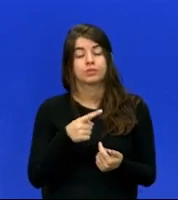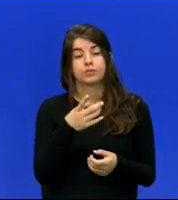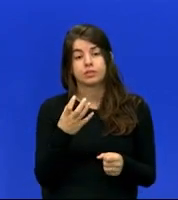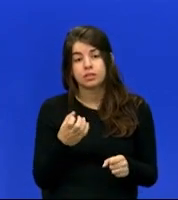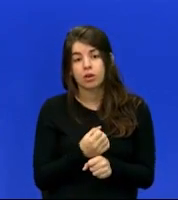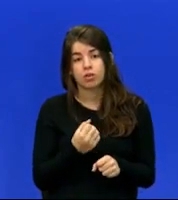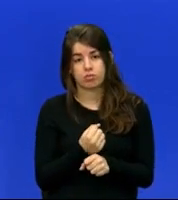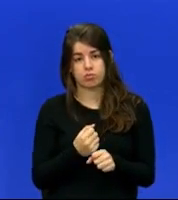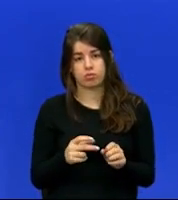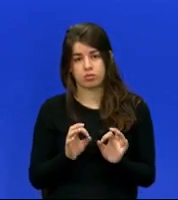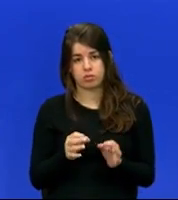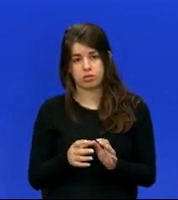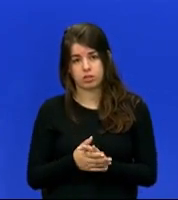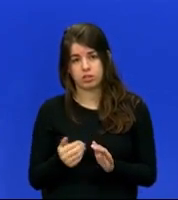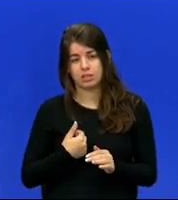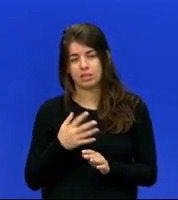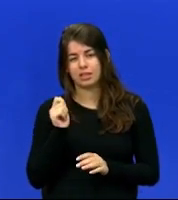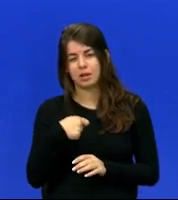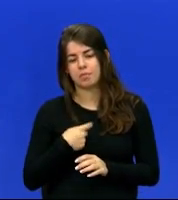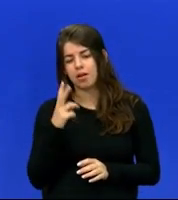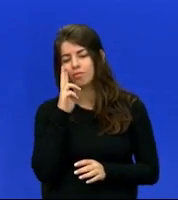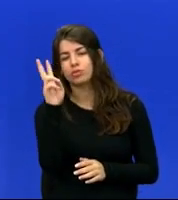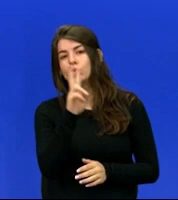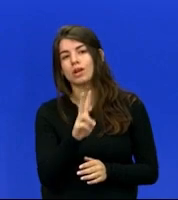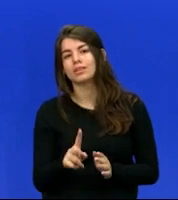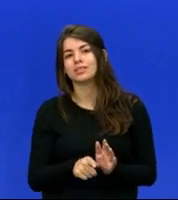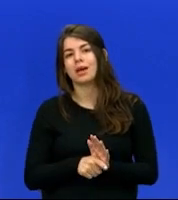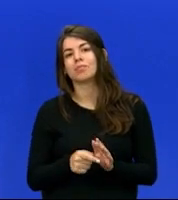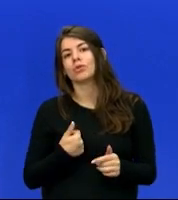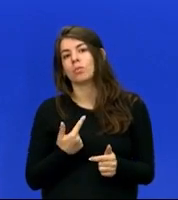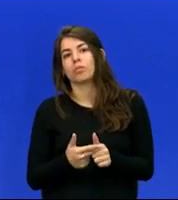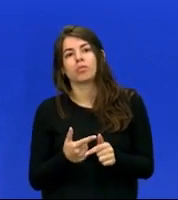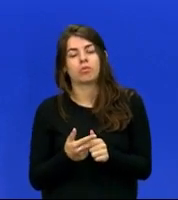for fazer o cálculo. Você consegue visualizar a área que eu